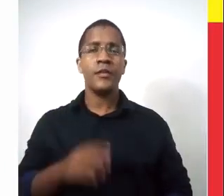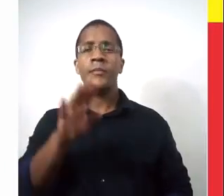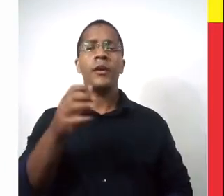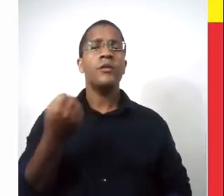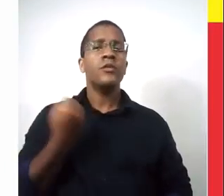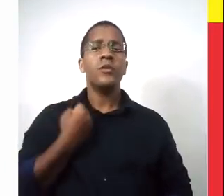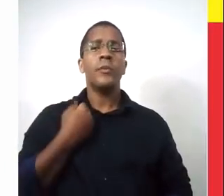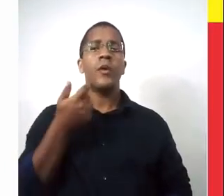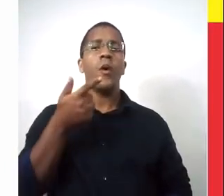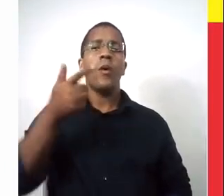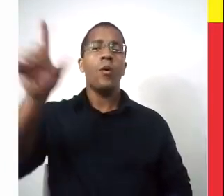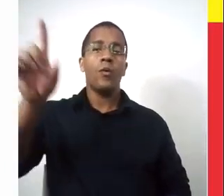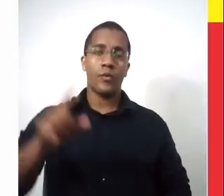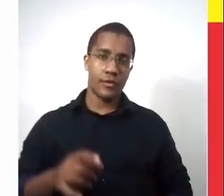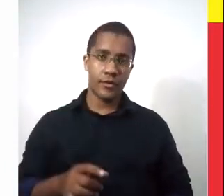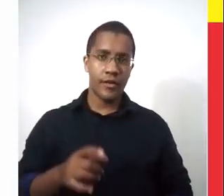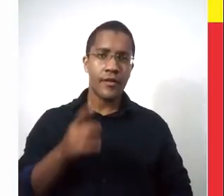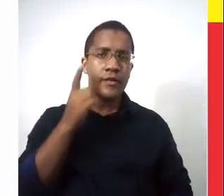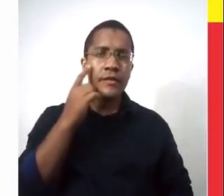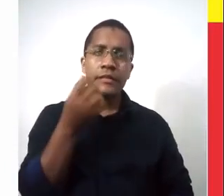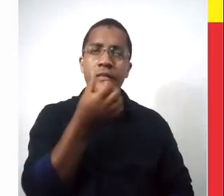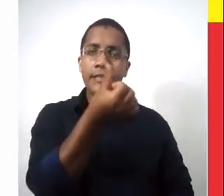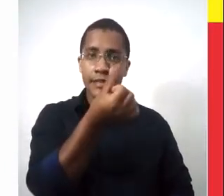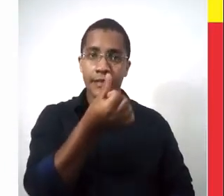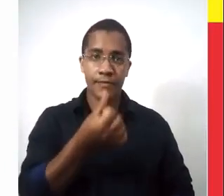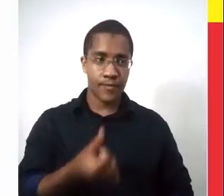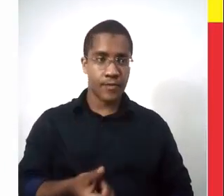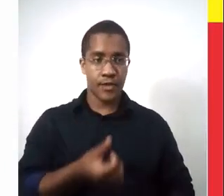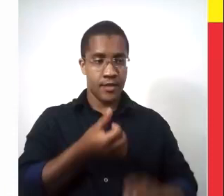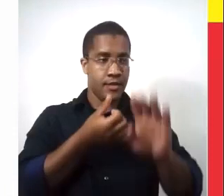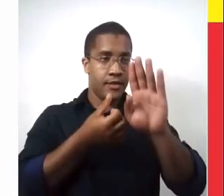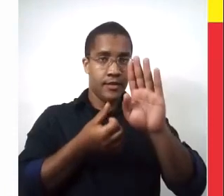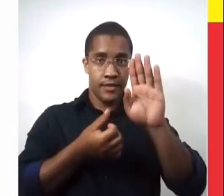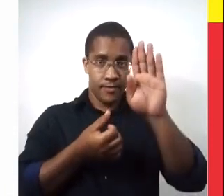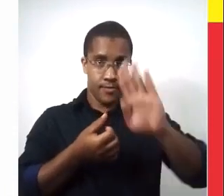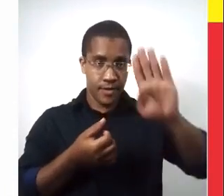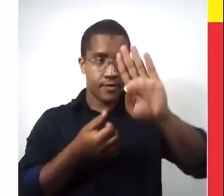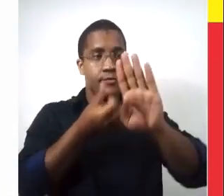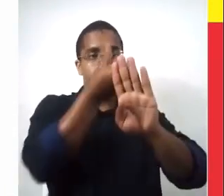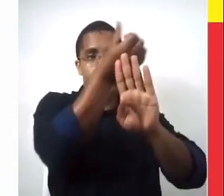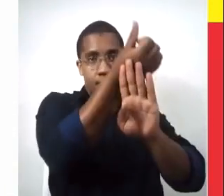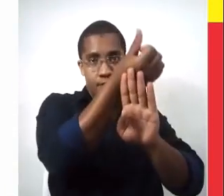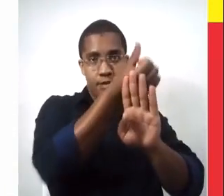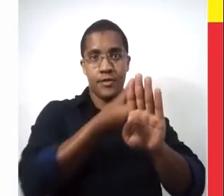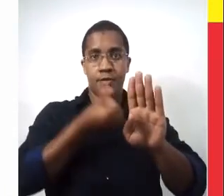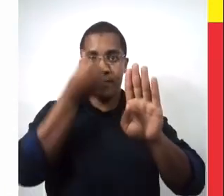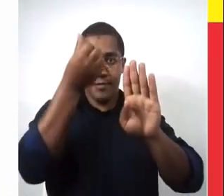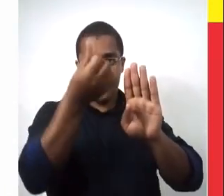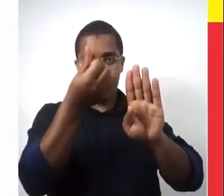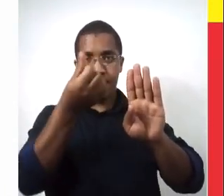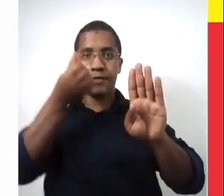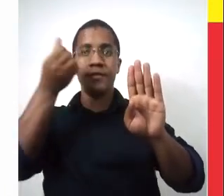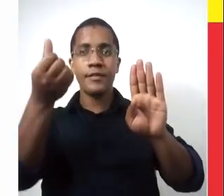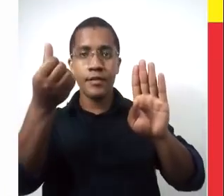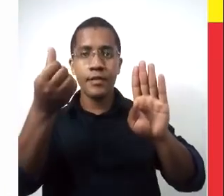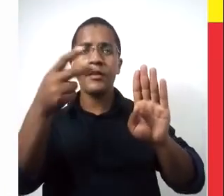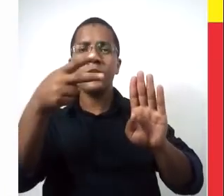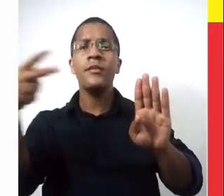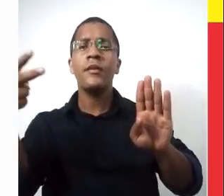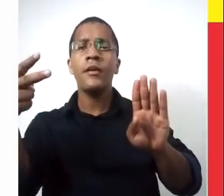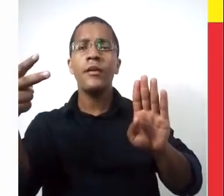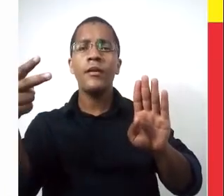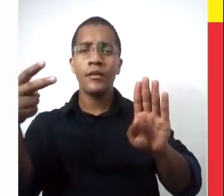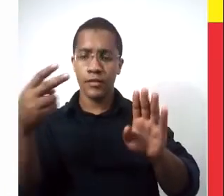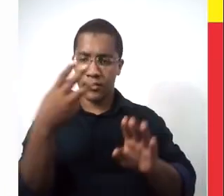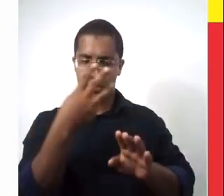colocar outro número, colocar 6. 6 mais 6 mais 6 igual, vai